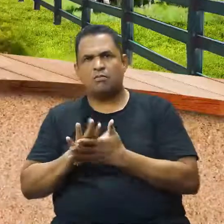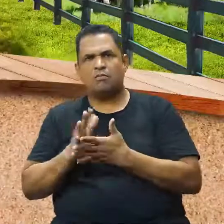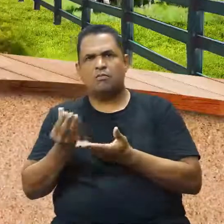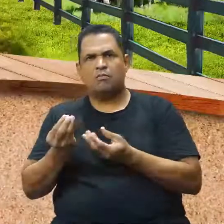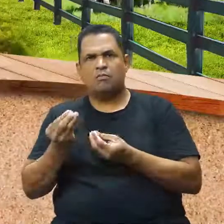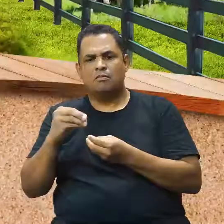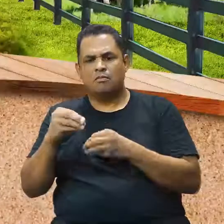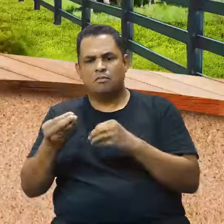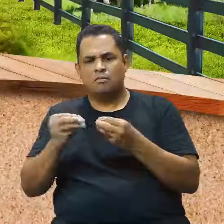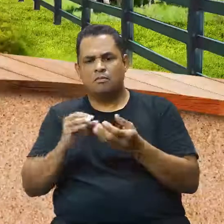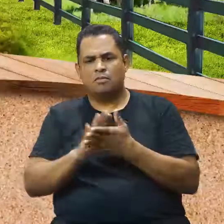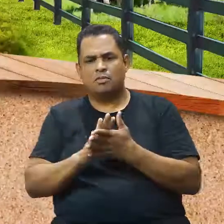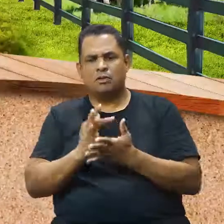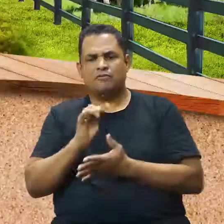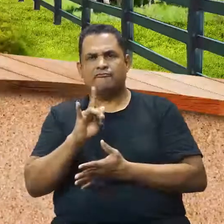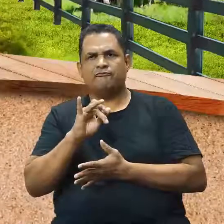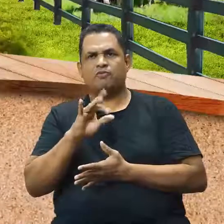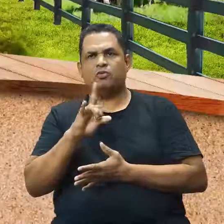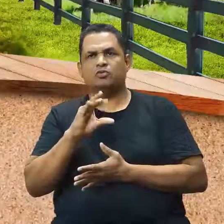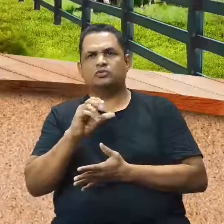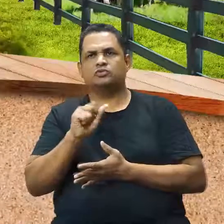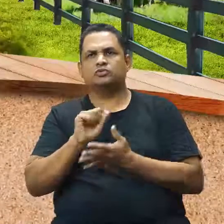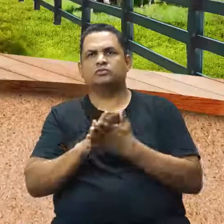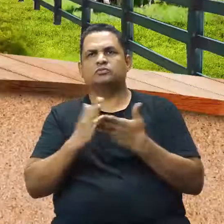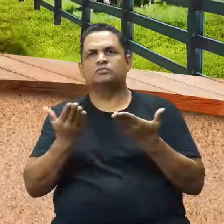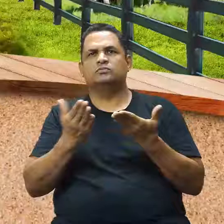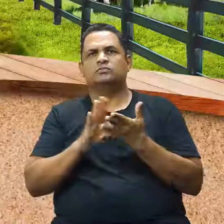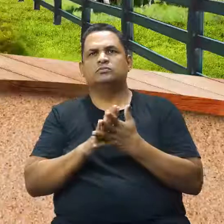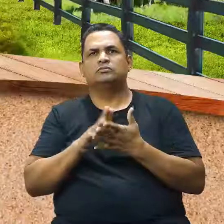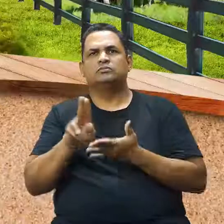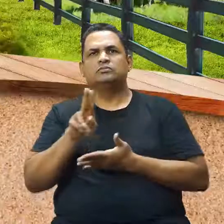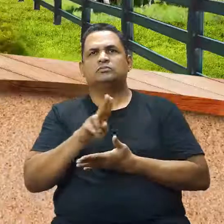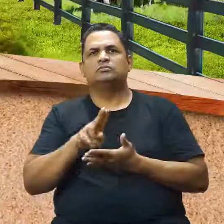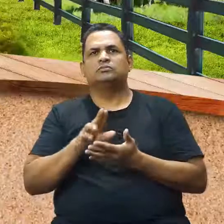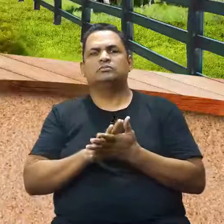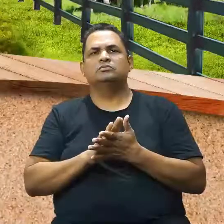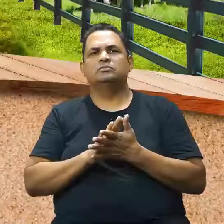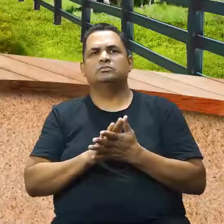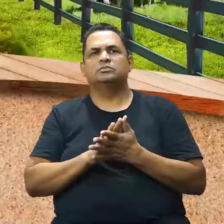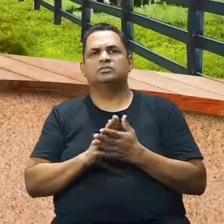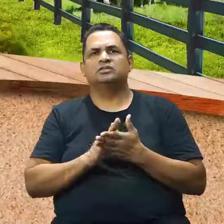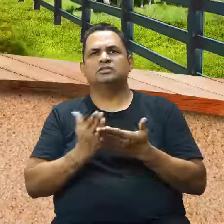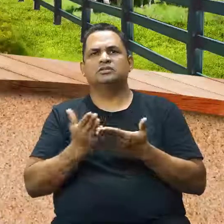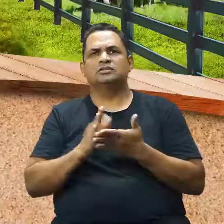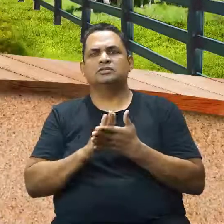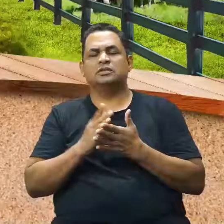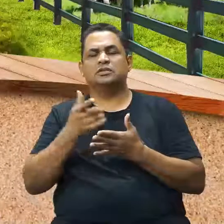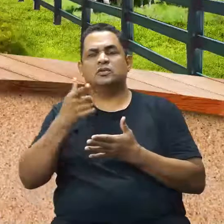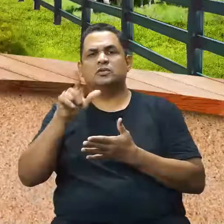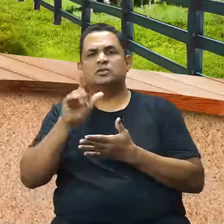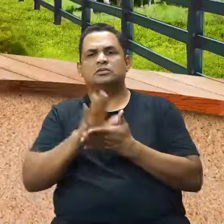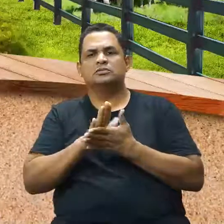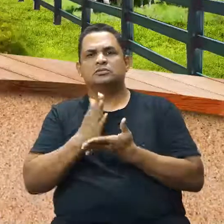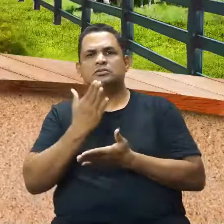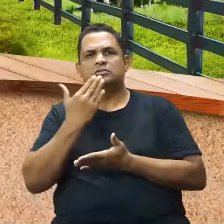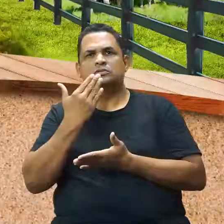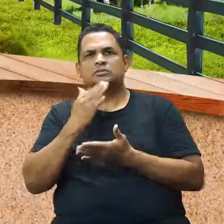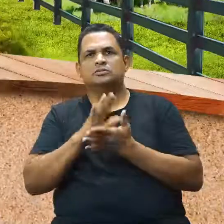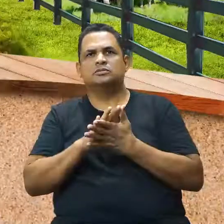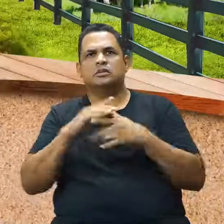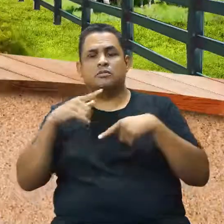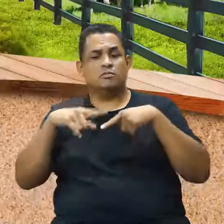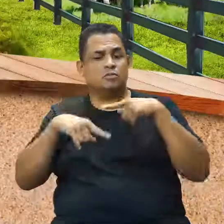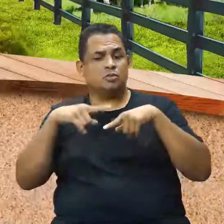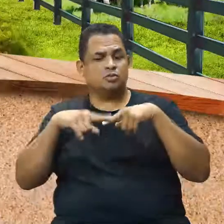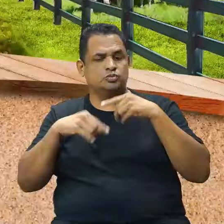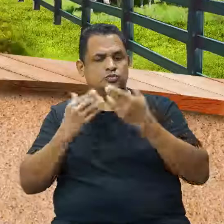cultivar fungos, que através desses fungos elas conseguem se alimentar, é o